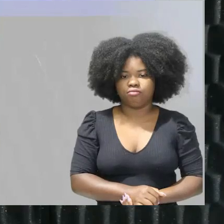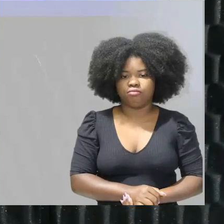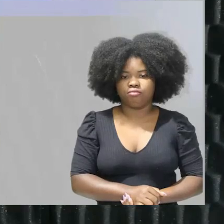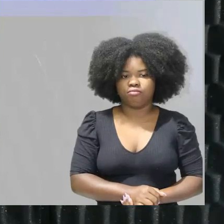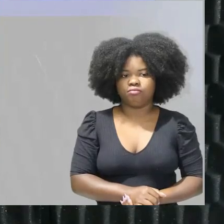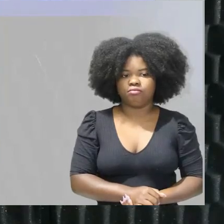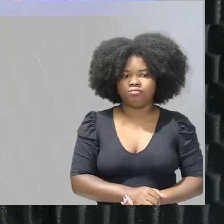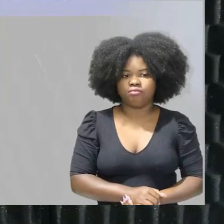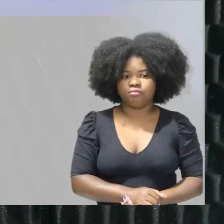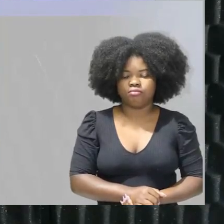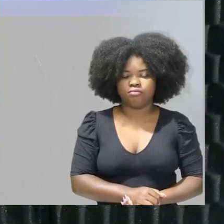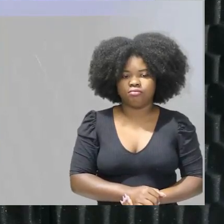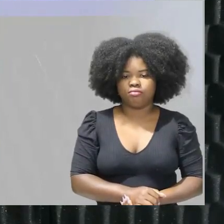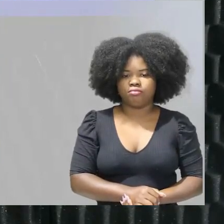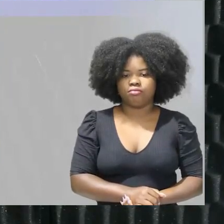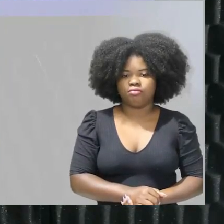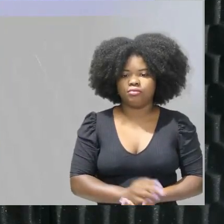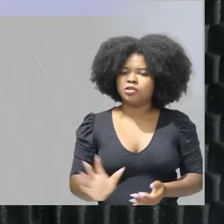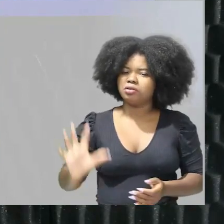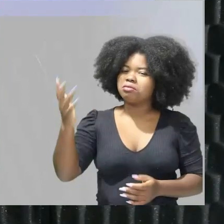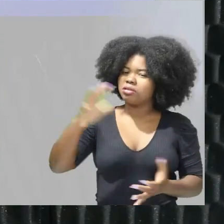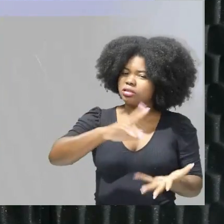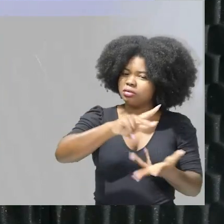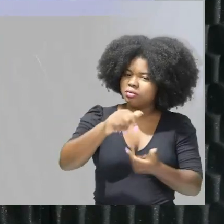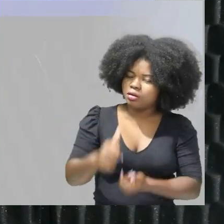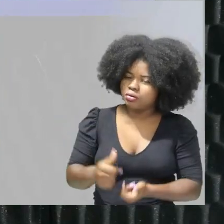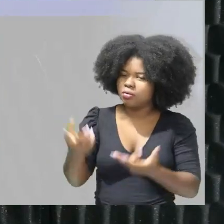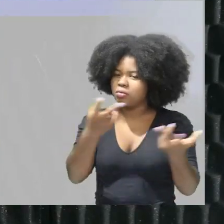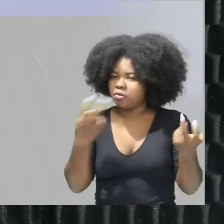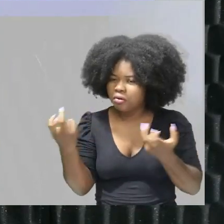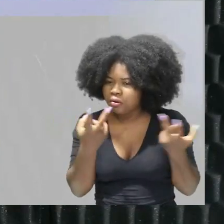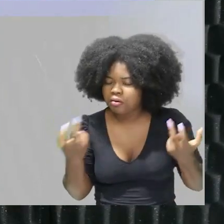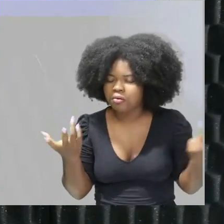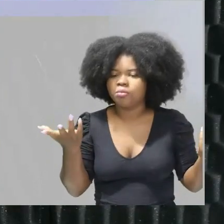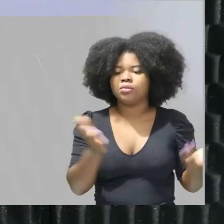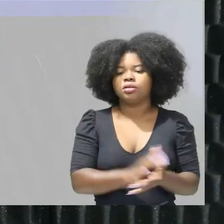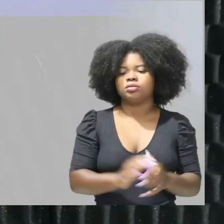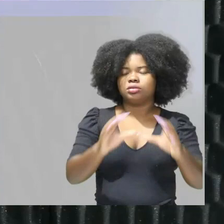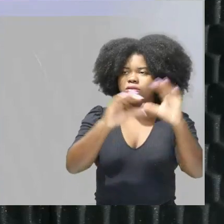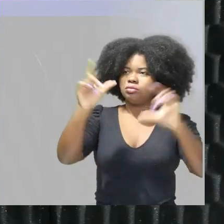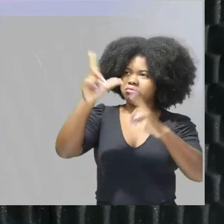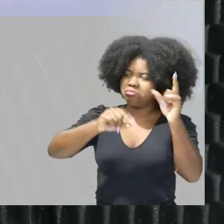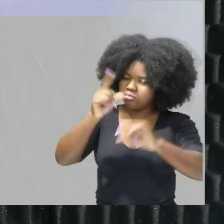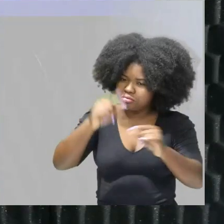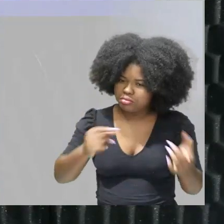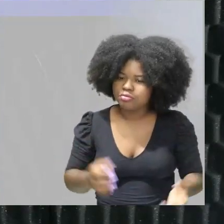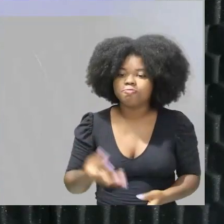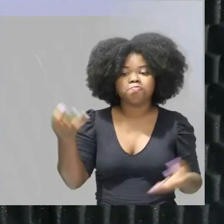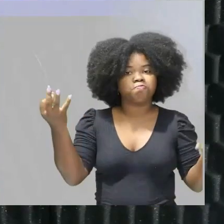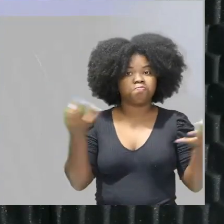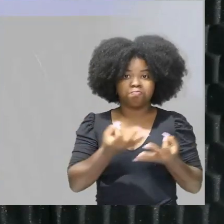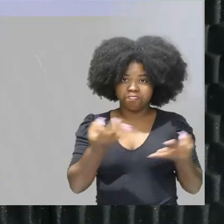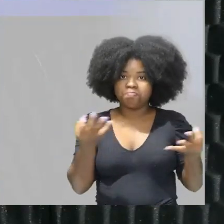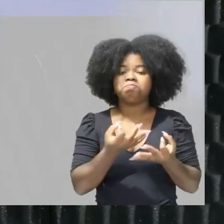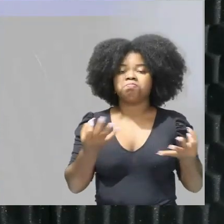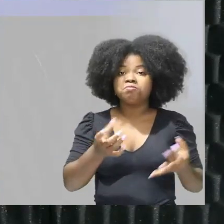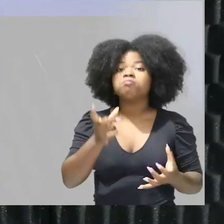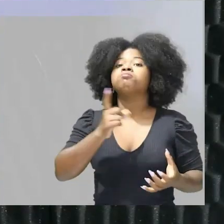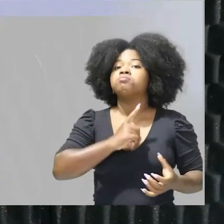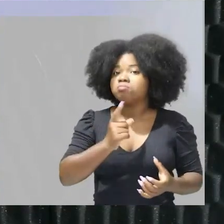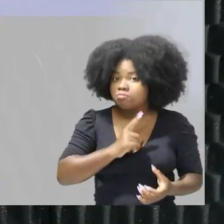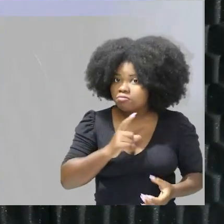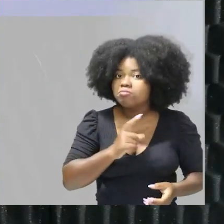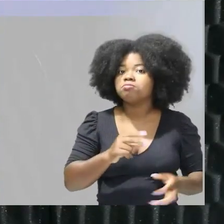a regra a fenomenalidade do mundo Ou seja percepção céu estrelado perfeita que nós temos uma coisa